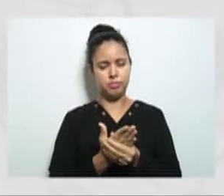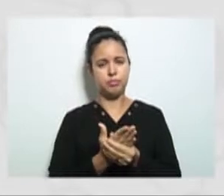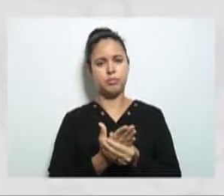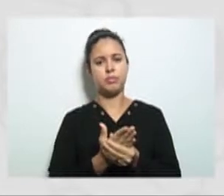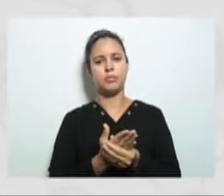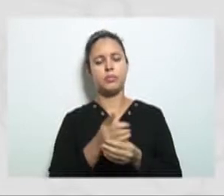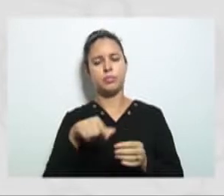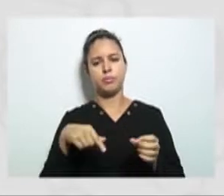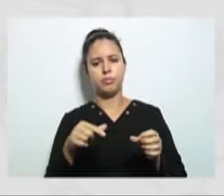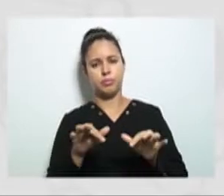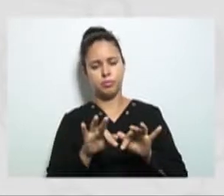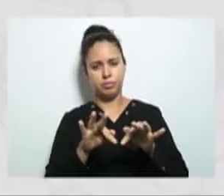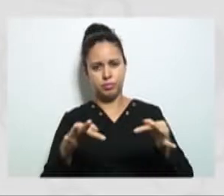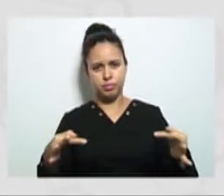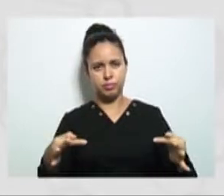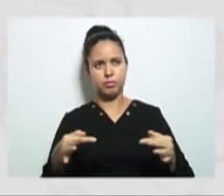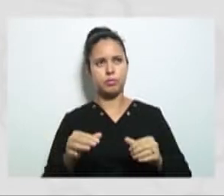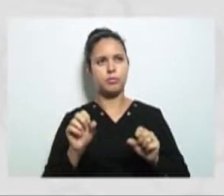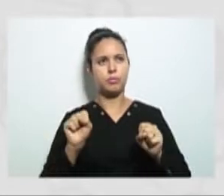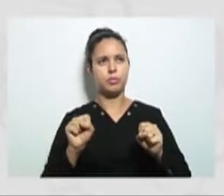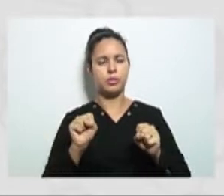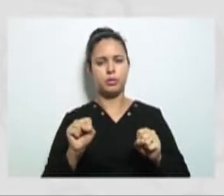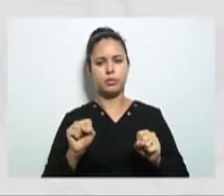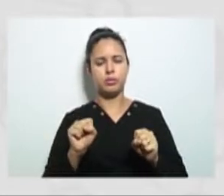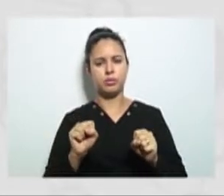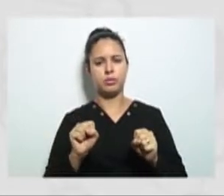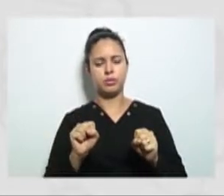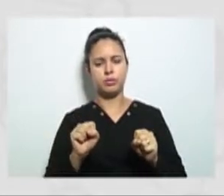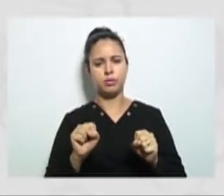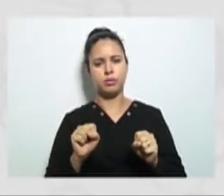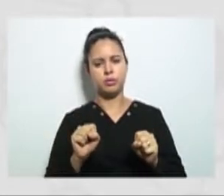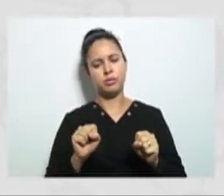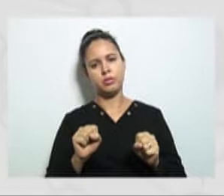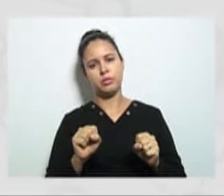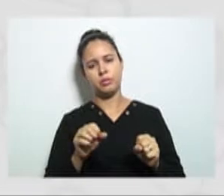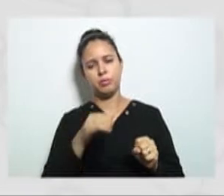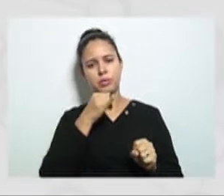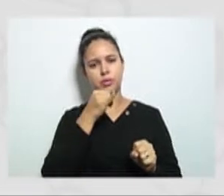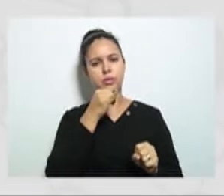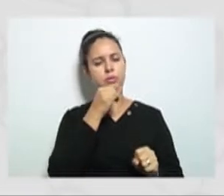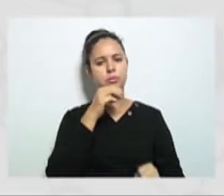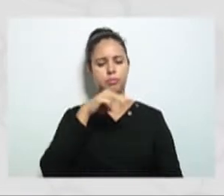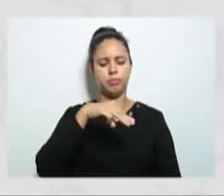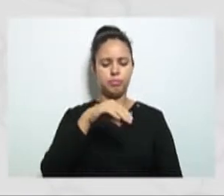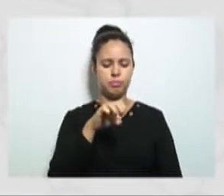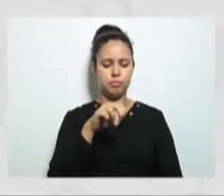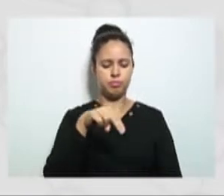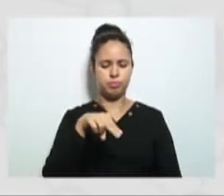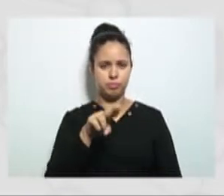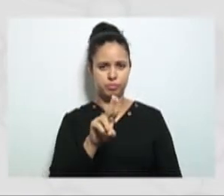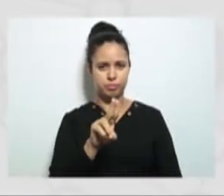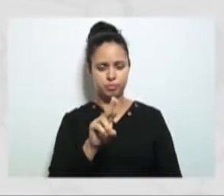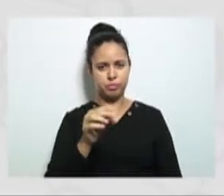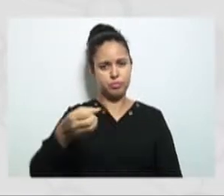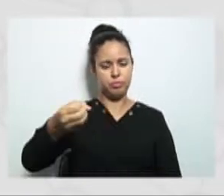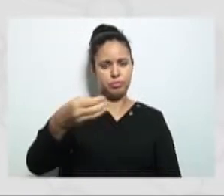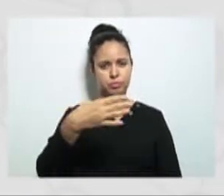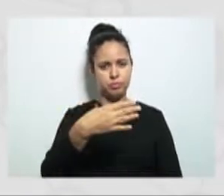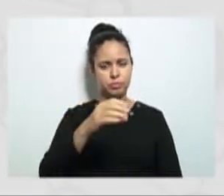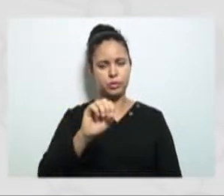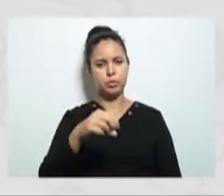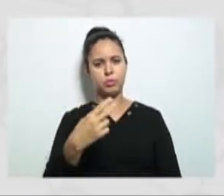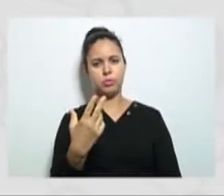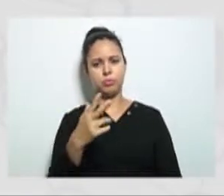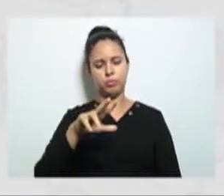você pode vir aqui em novo, né, no menu iniciar, novo e pasta, ou simplesmente pelo botão direito